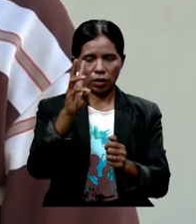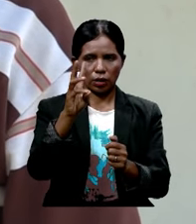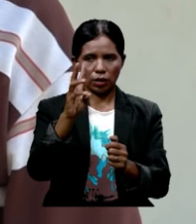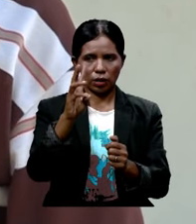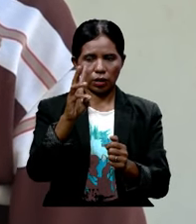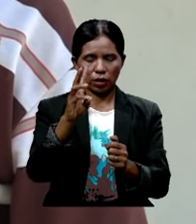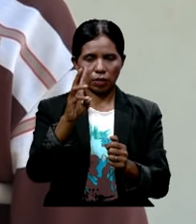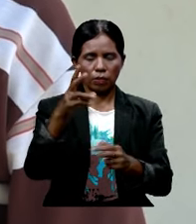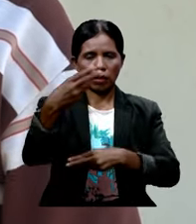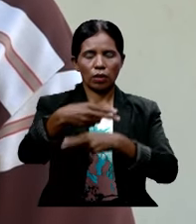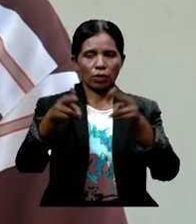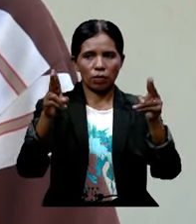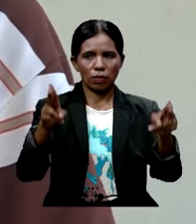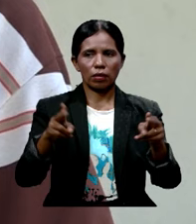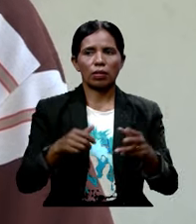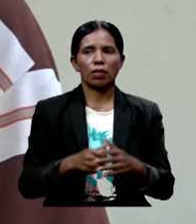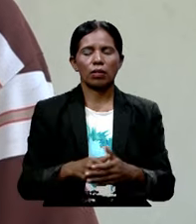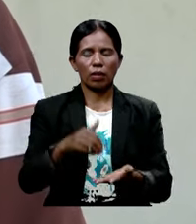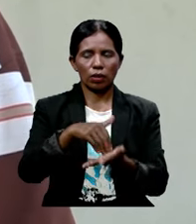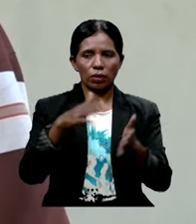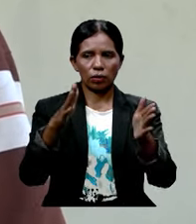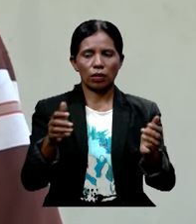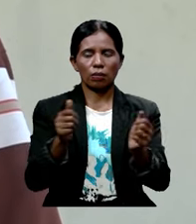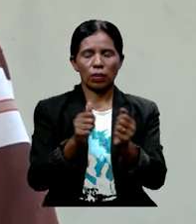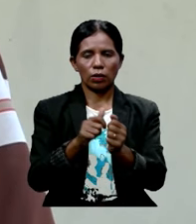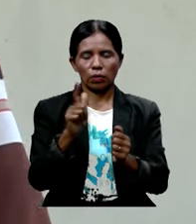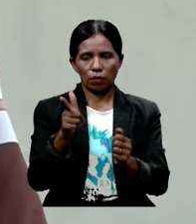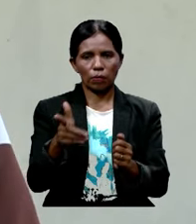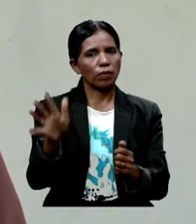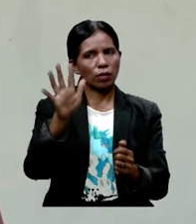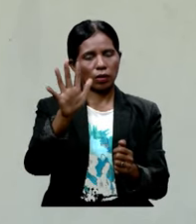sala nina estudan tu total maka 25